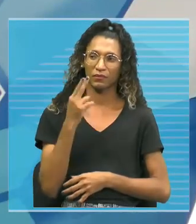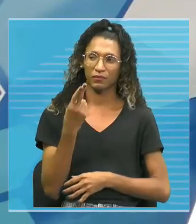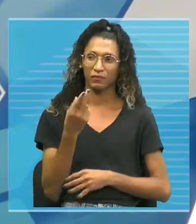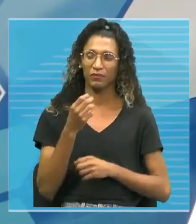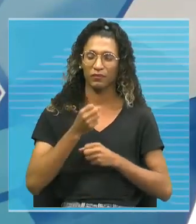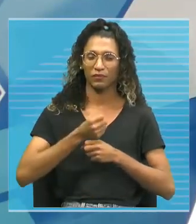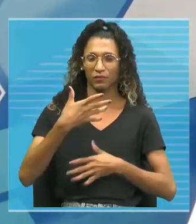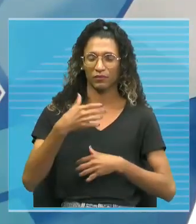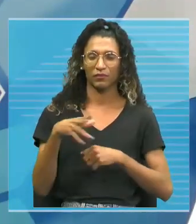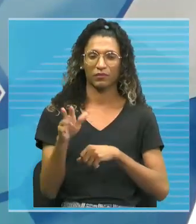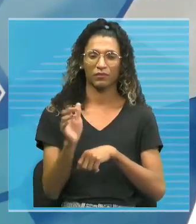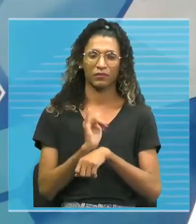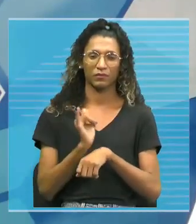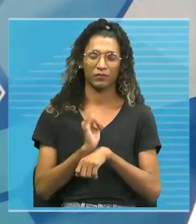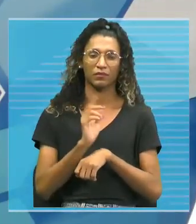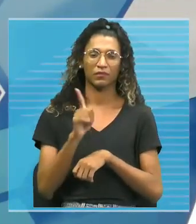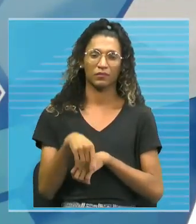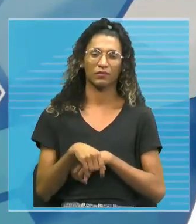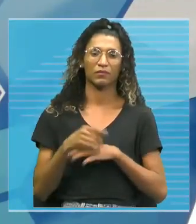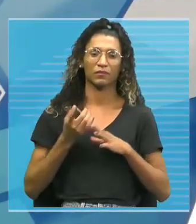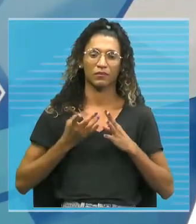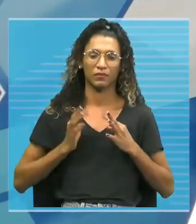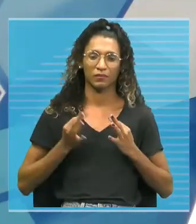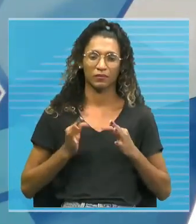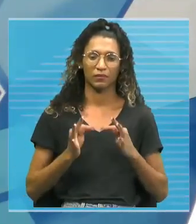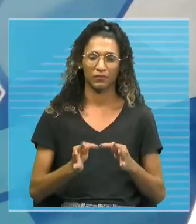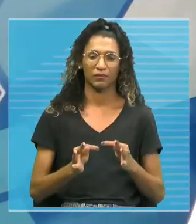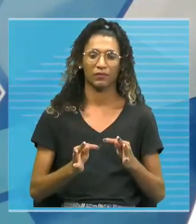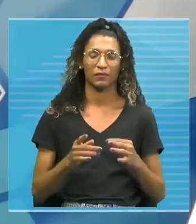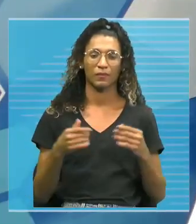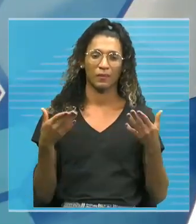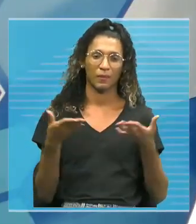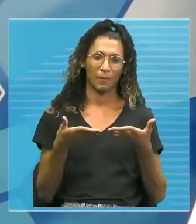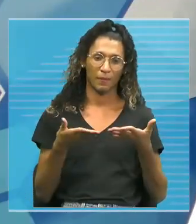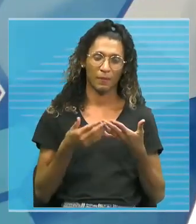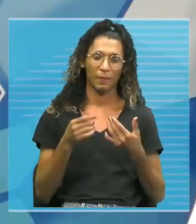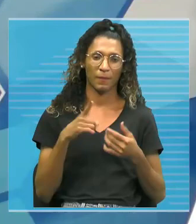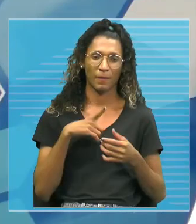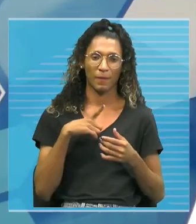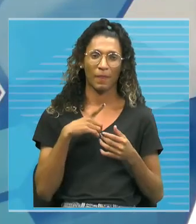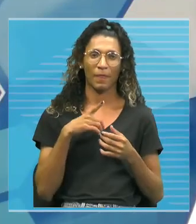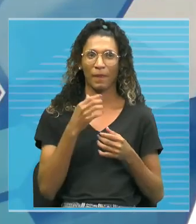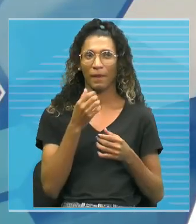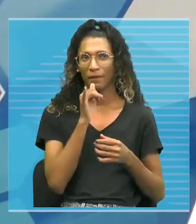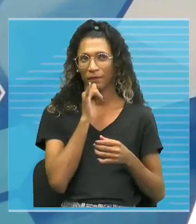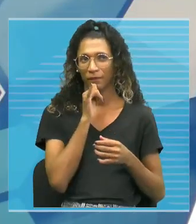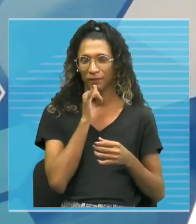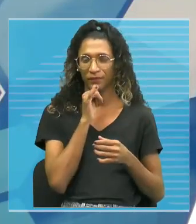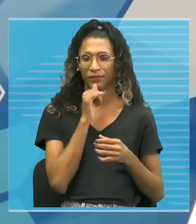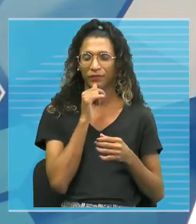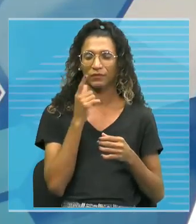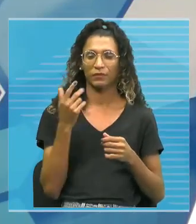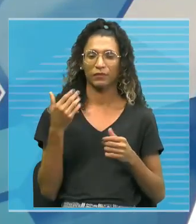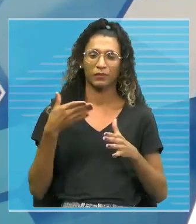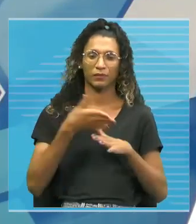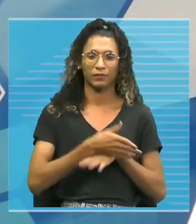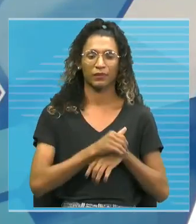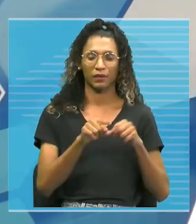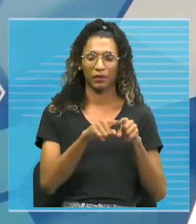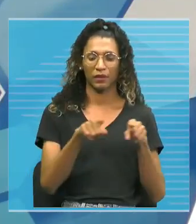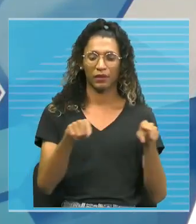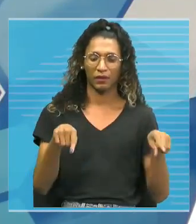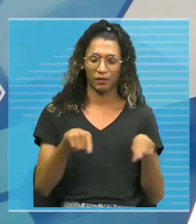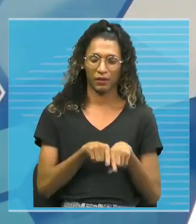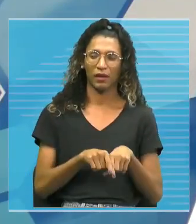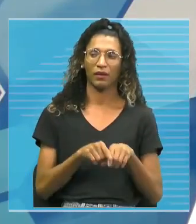Isso é tecnologia. Tecnologia a serviço da educação. Hoje eu dou aula, na sala de aula tradicional, eu pego meu